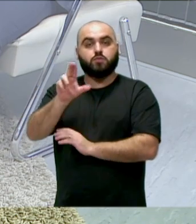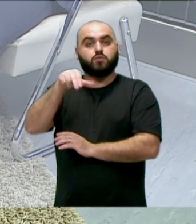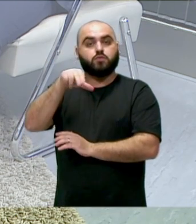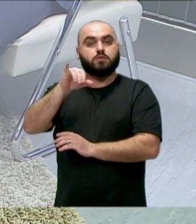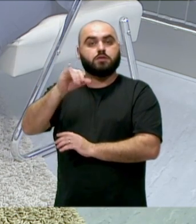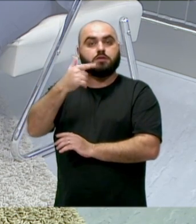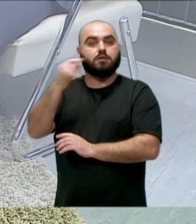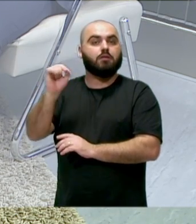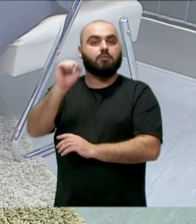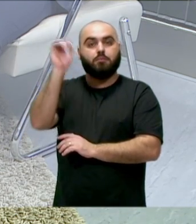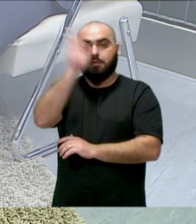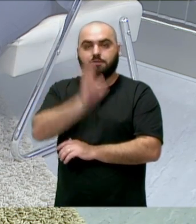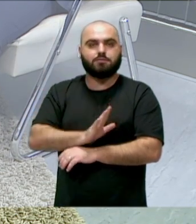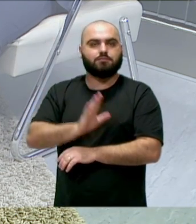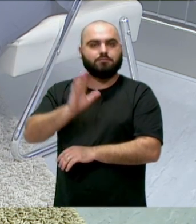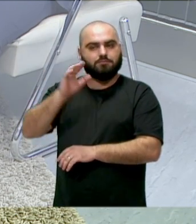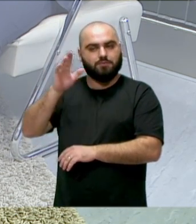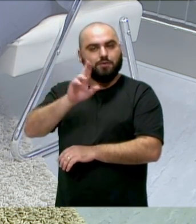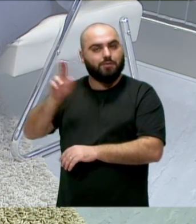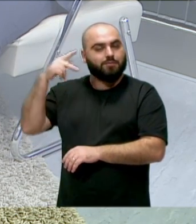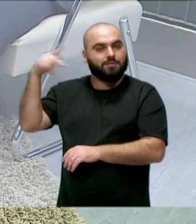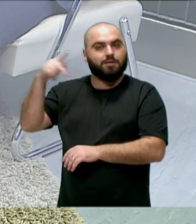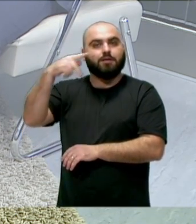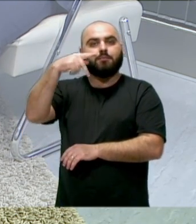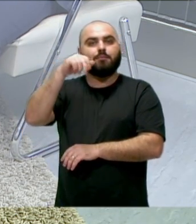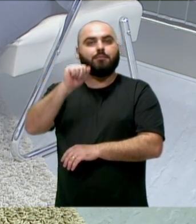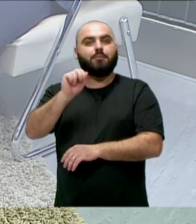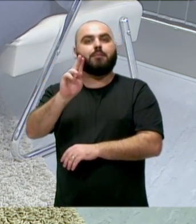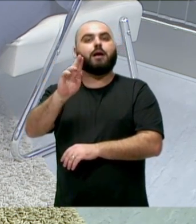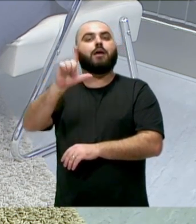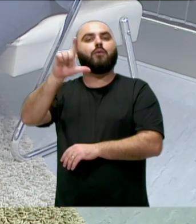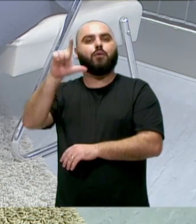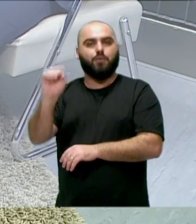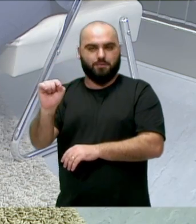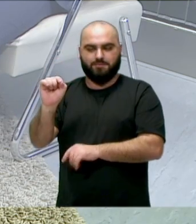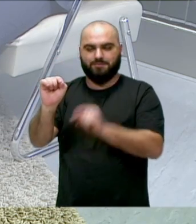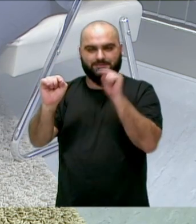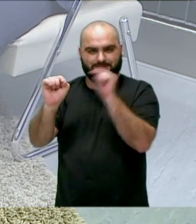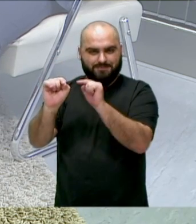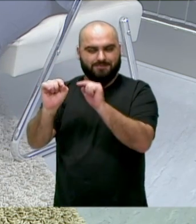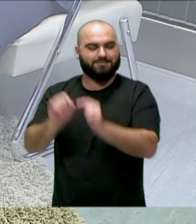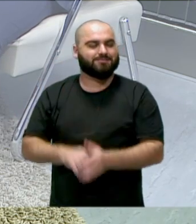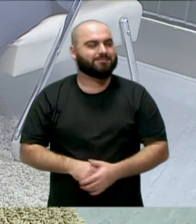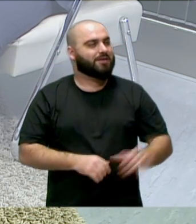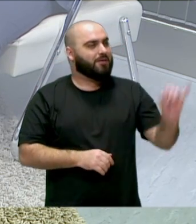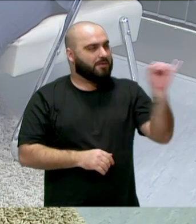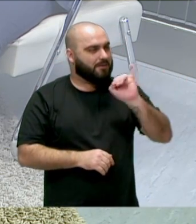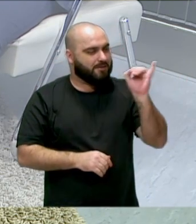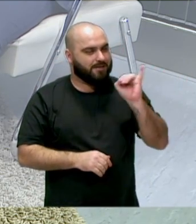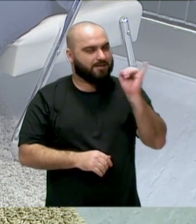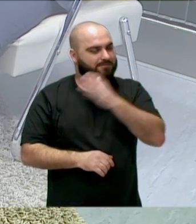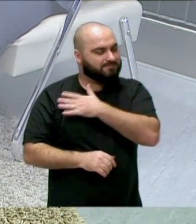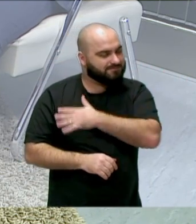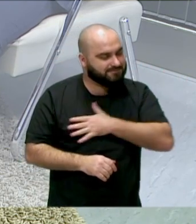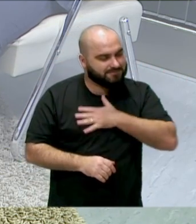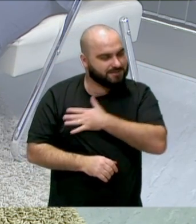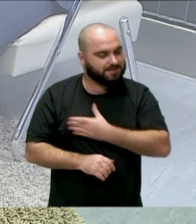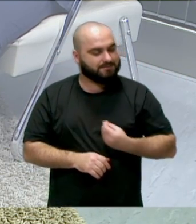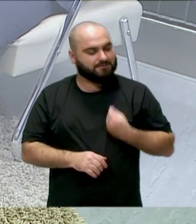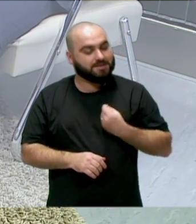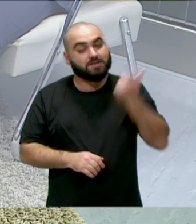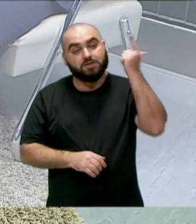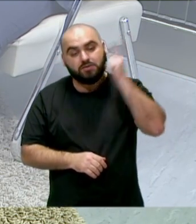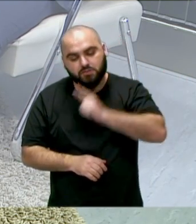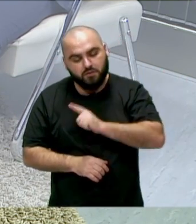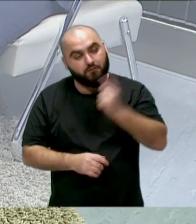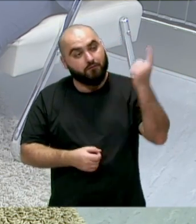Paulo Mais Júnior, ou seja, o Paulo Rogério Mais Júnior. Olá, vereador, prazer recebê-lo novamente aqui